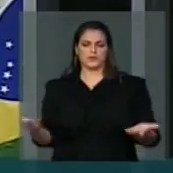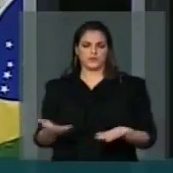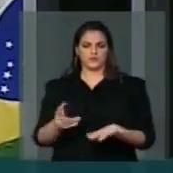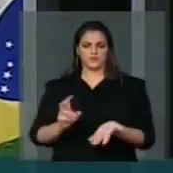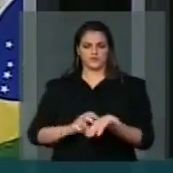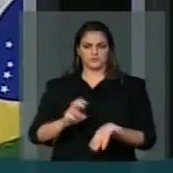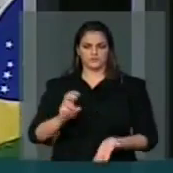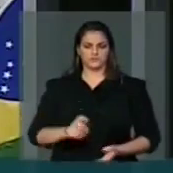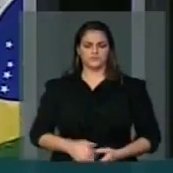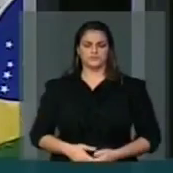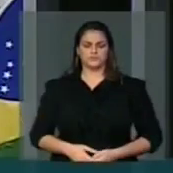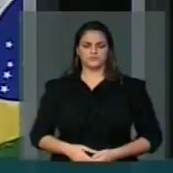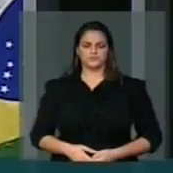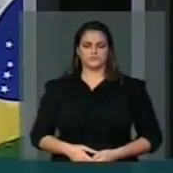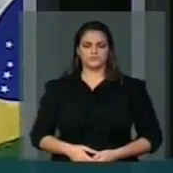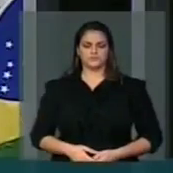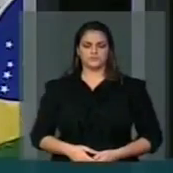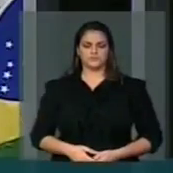dizer aos brasileiros